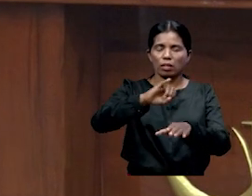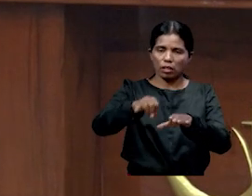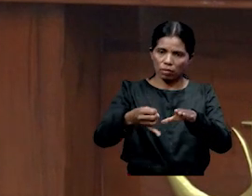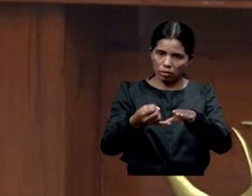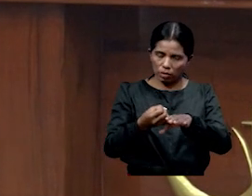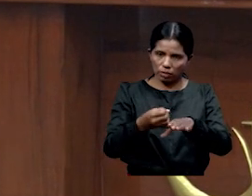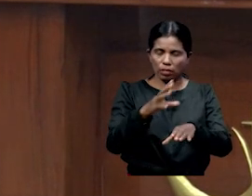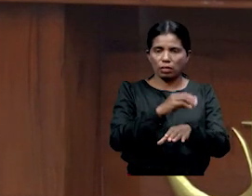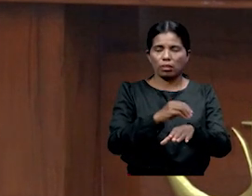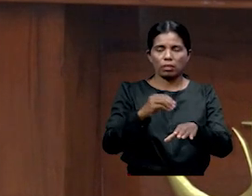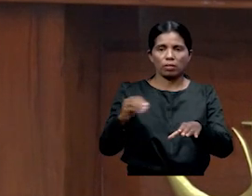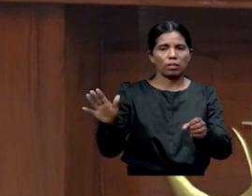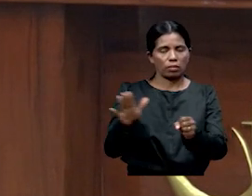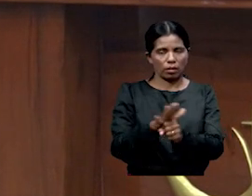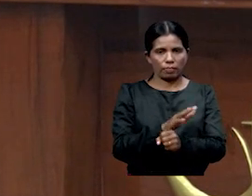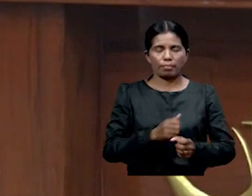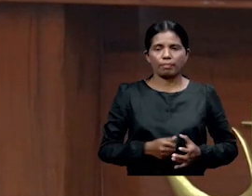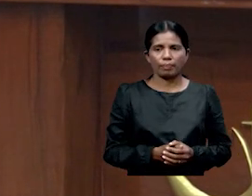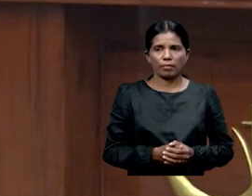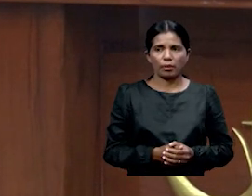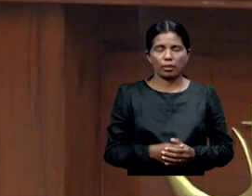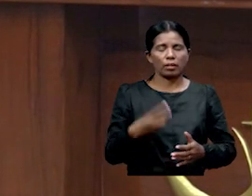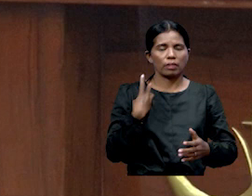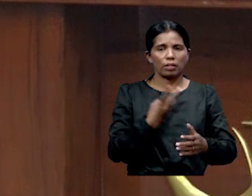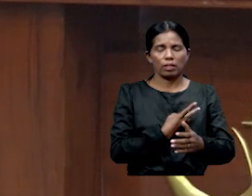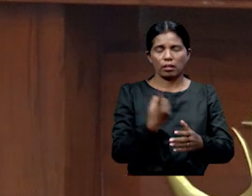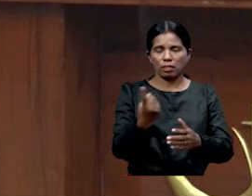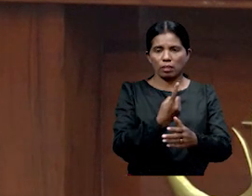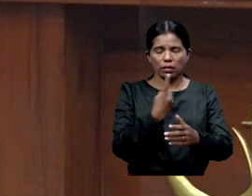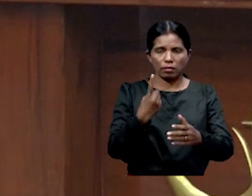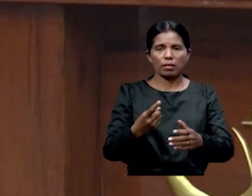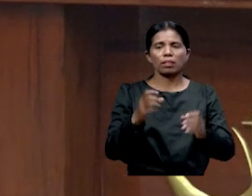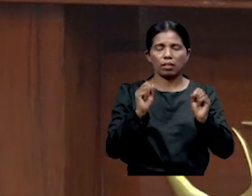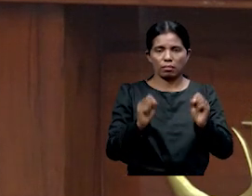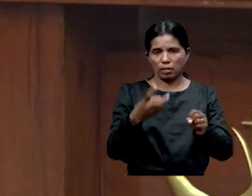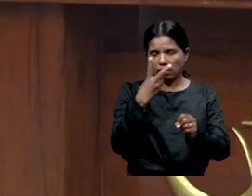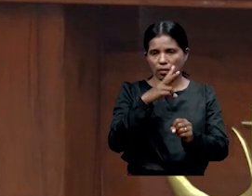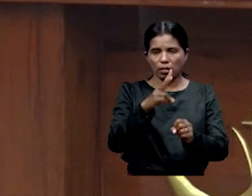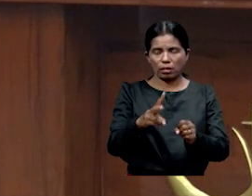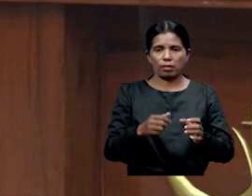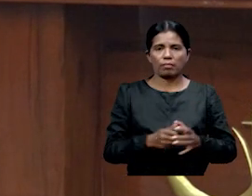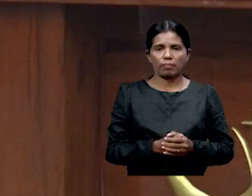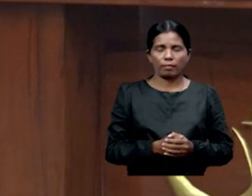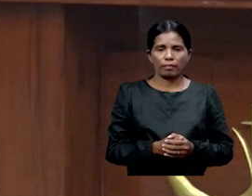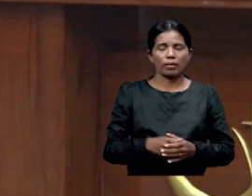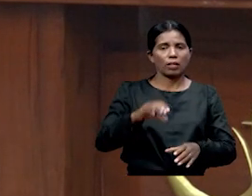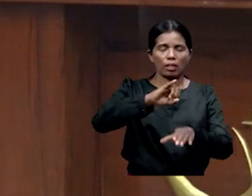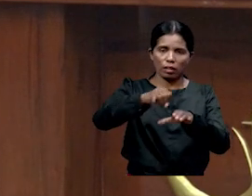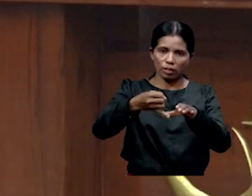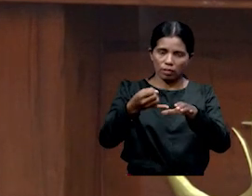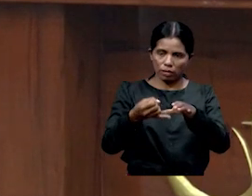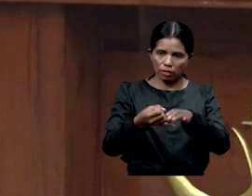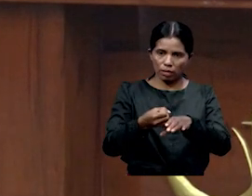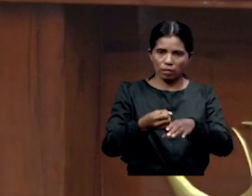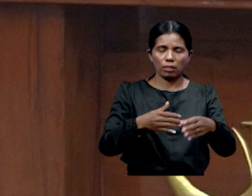e sustentável devemos sempre tentar alcançar e construir pontes inclusive